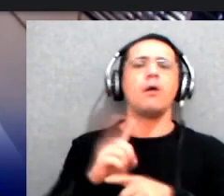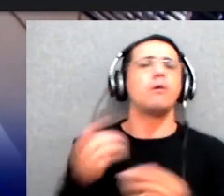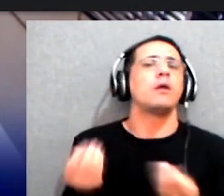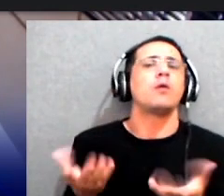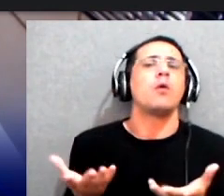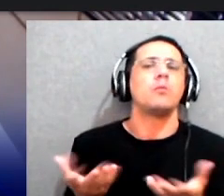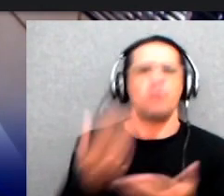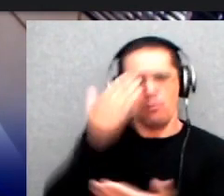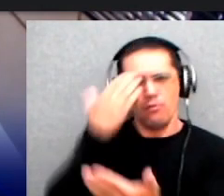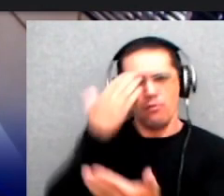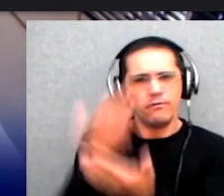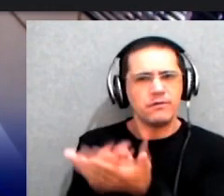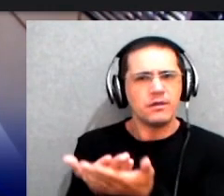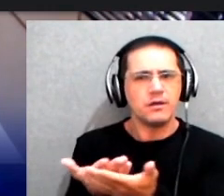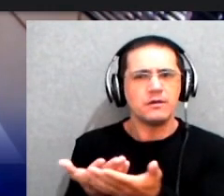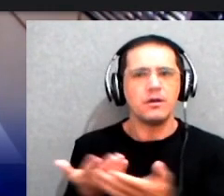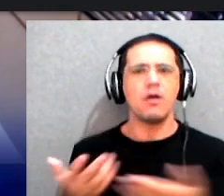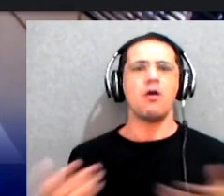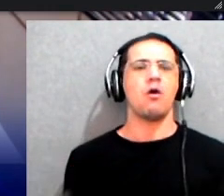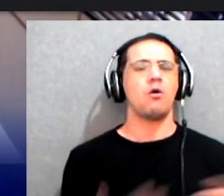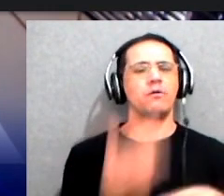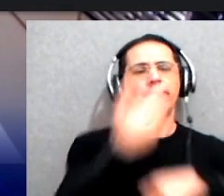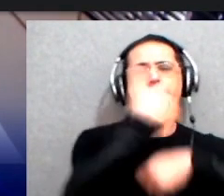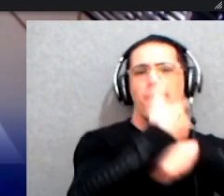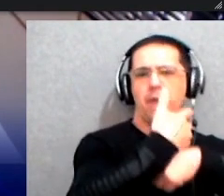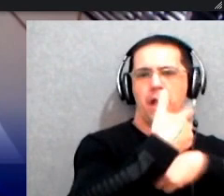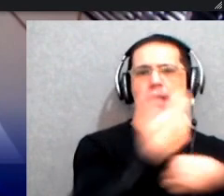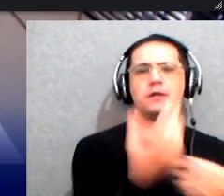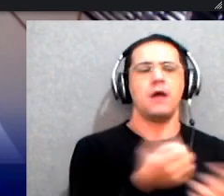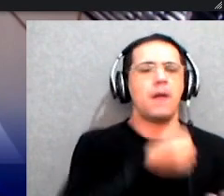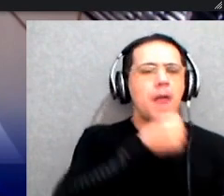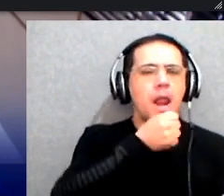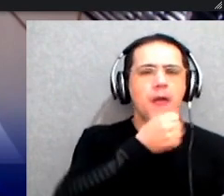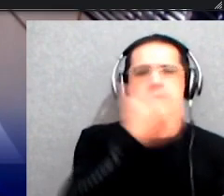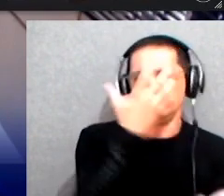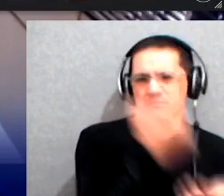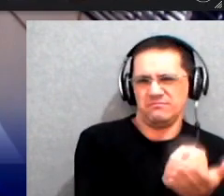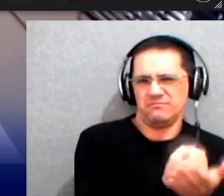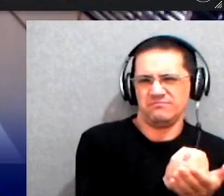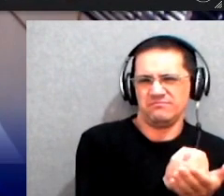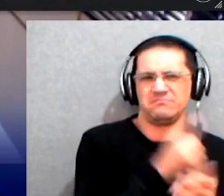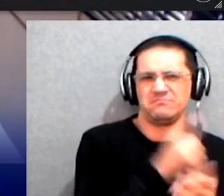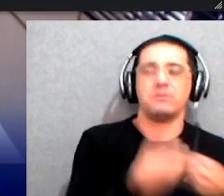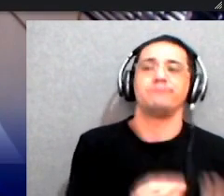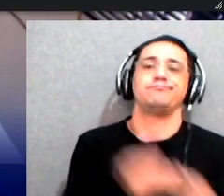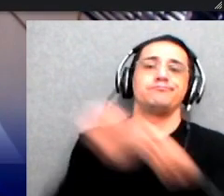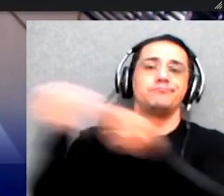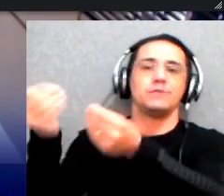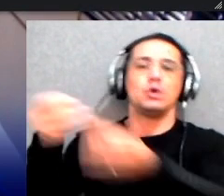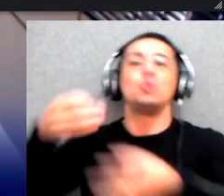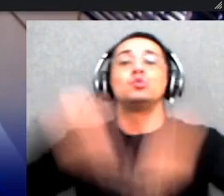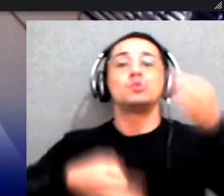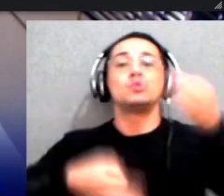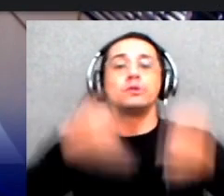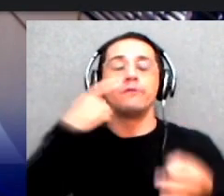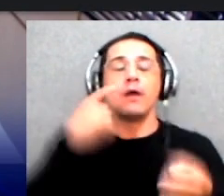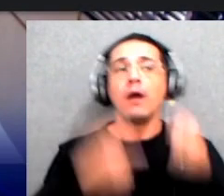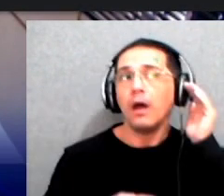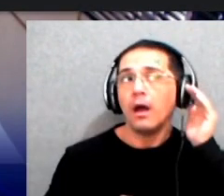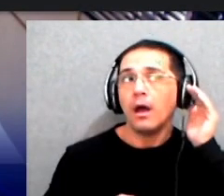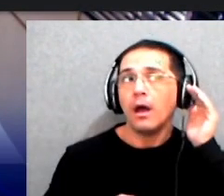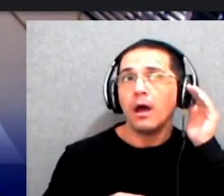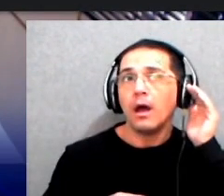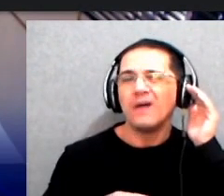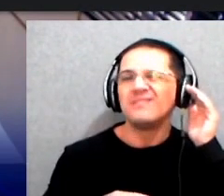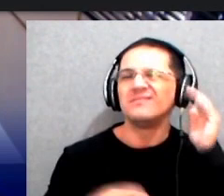uma filmagem, para depois, sei lá quem assistir, dar uma resposta? Não. Isso é vilipendiar a advocacia e eu não concordo